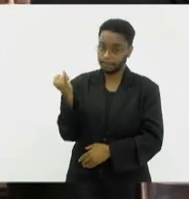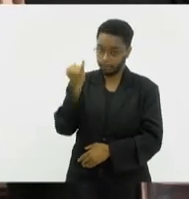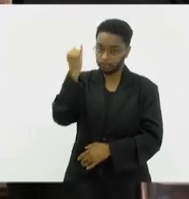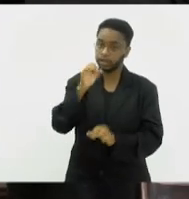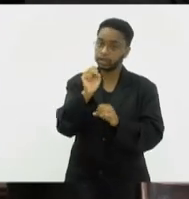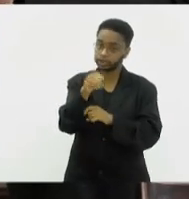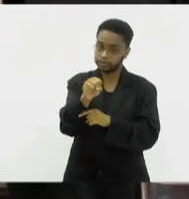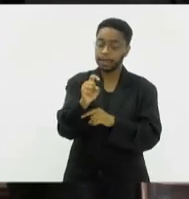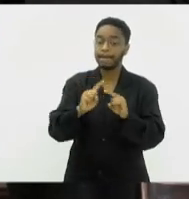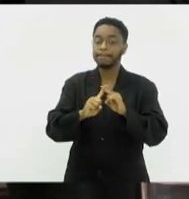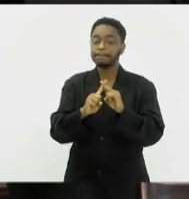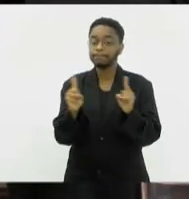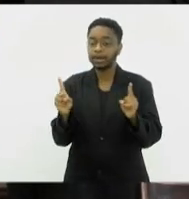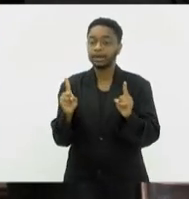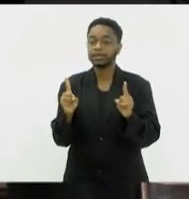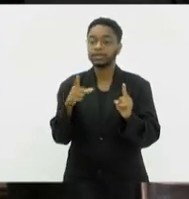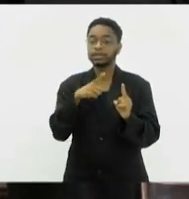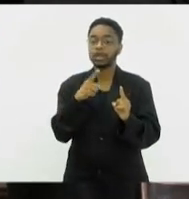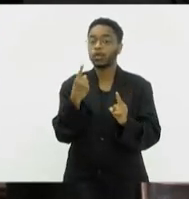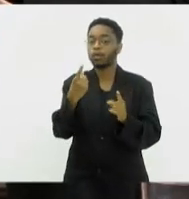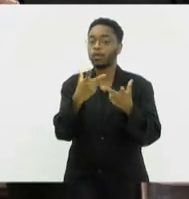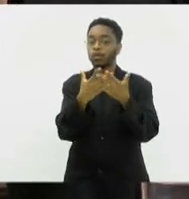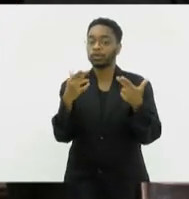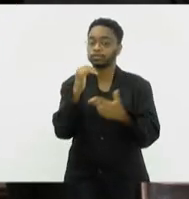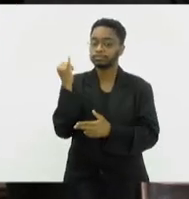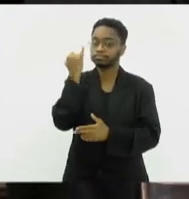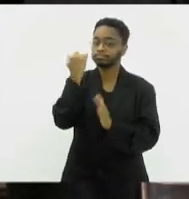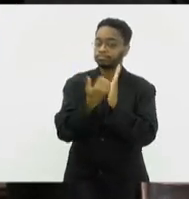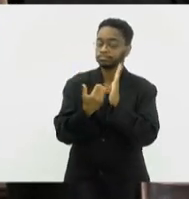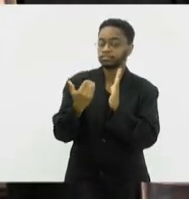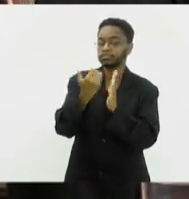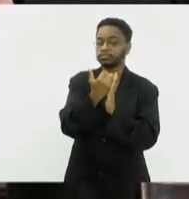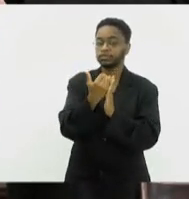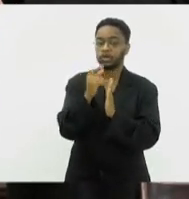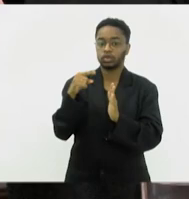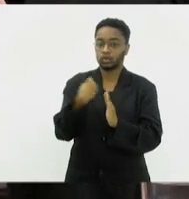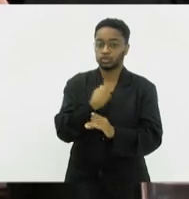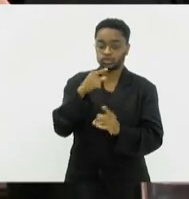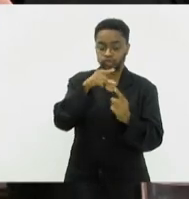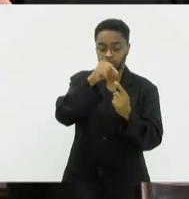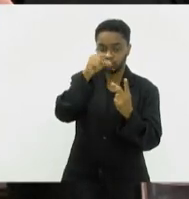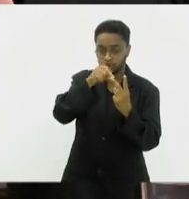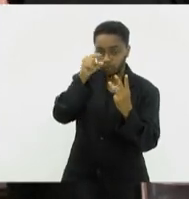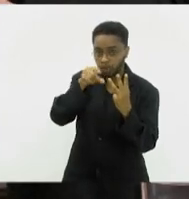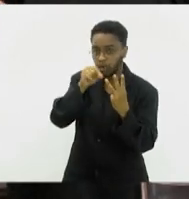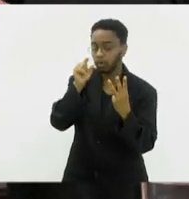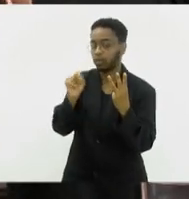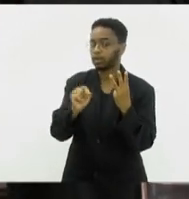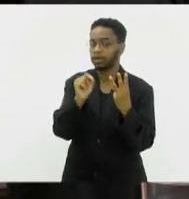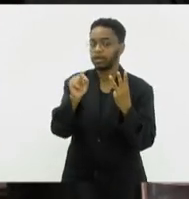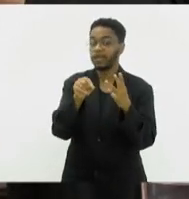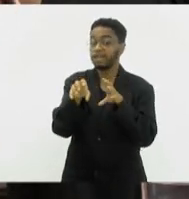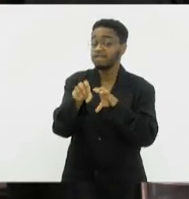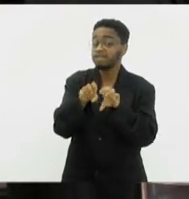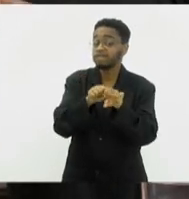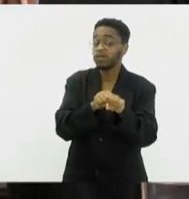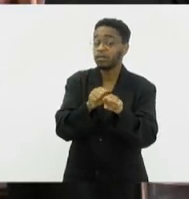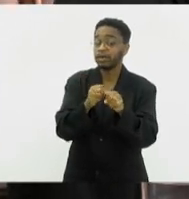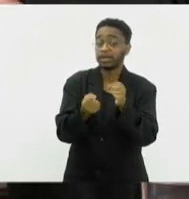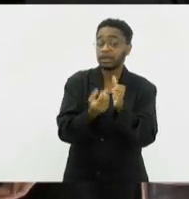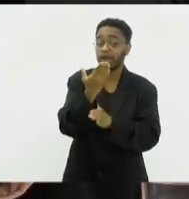importante. Por outro, né, um ponto relevantíssimo para a eleição dessas pessoas é a formação de uma